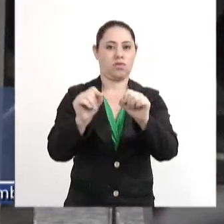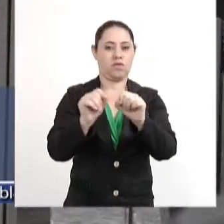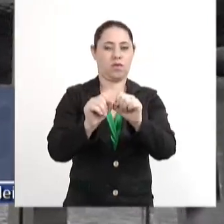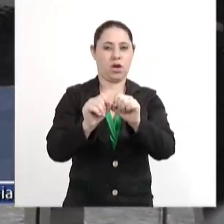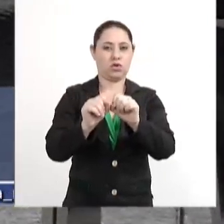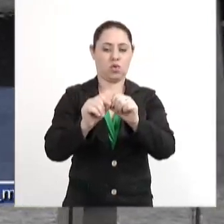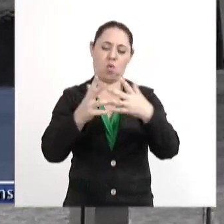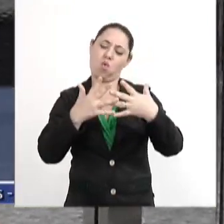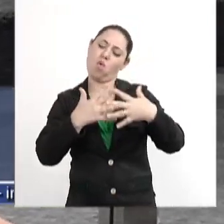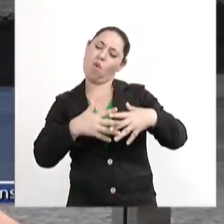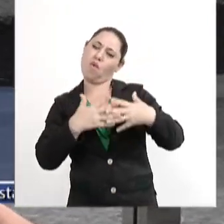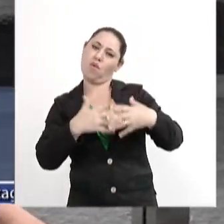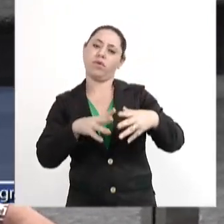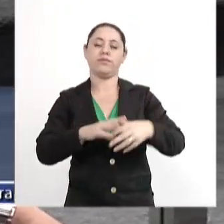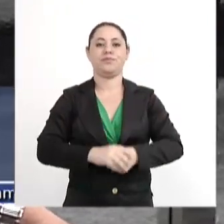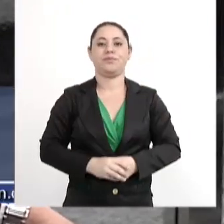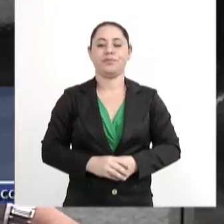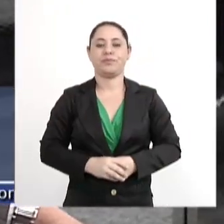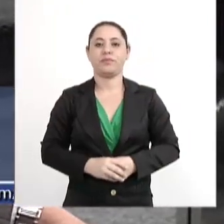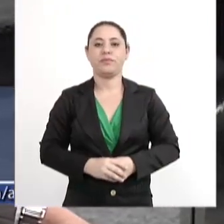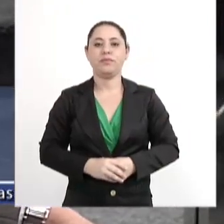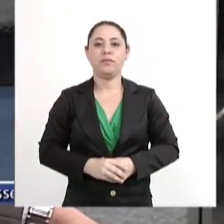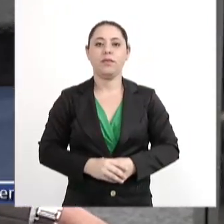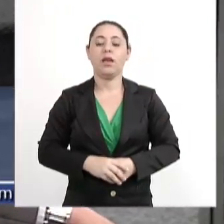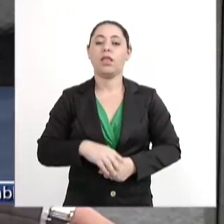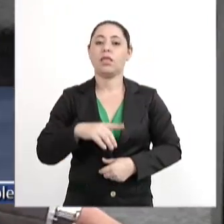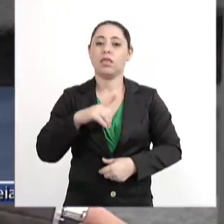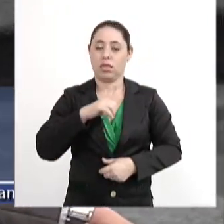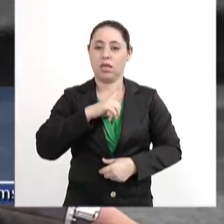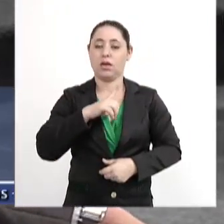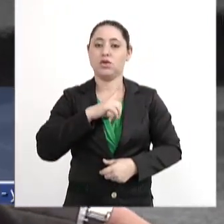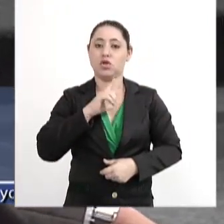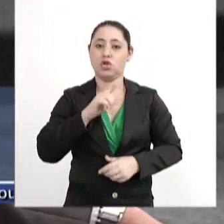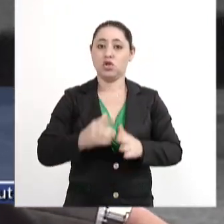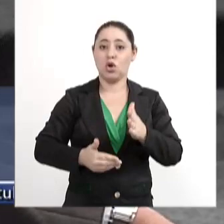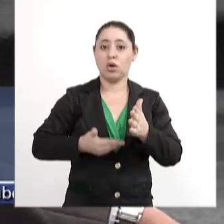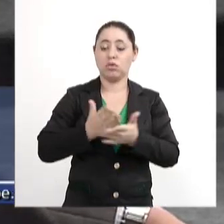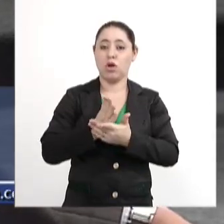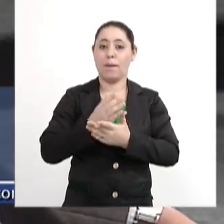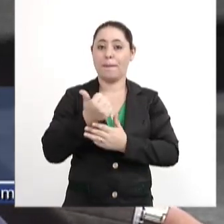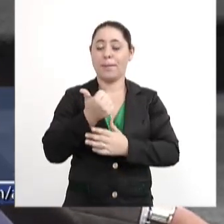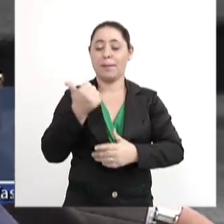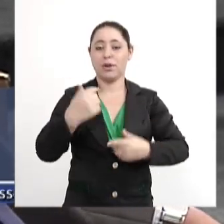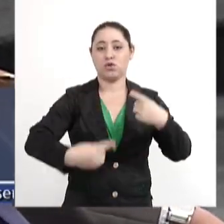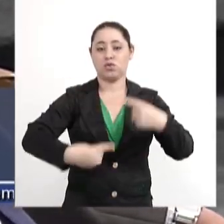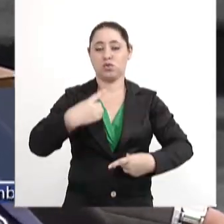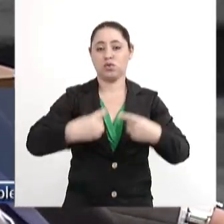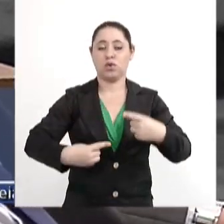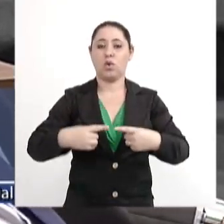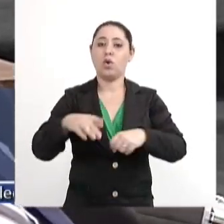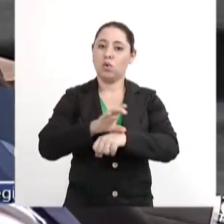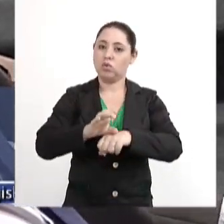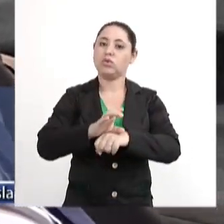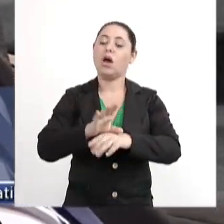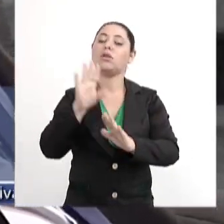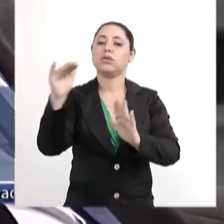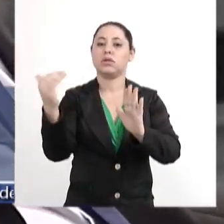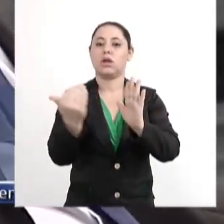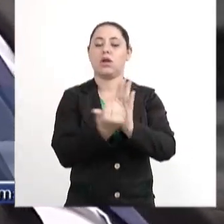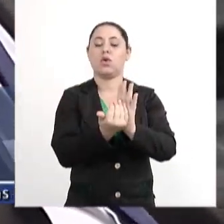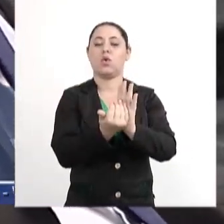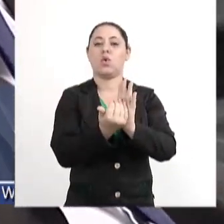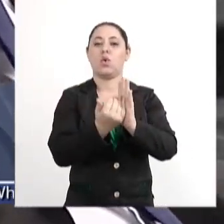alguma confusão. Por mais que já tenha sido superado em primeira discussão o aspecto da constitucionalidade, o